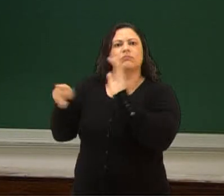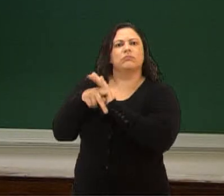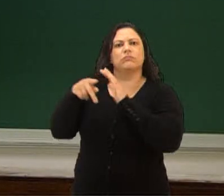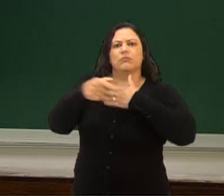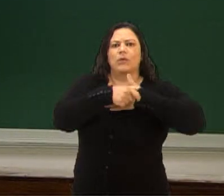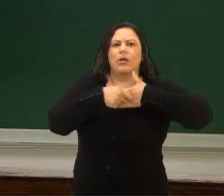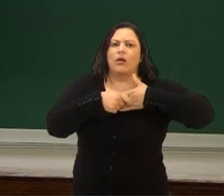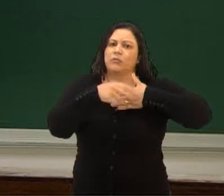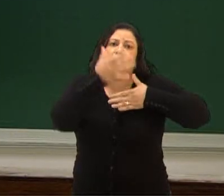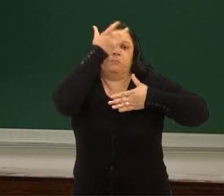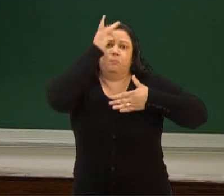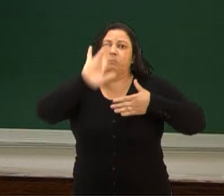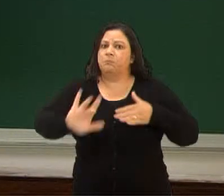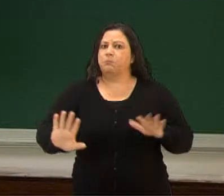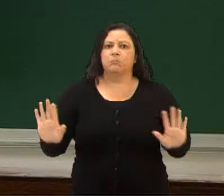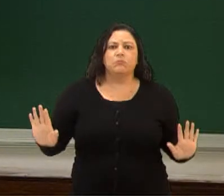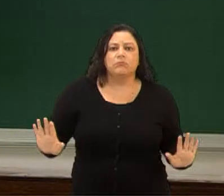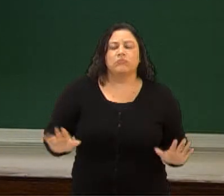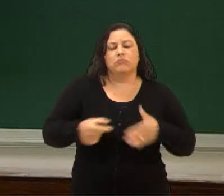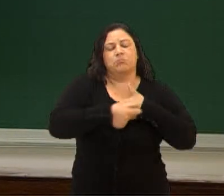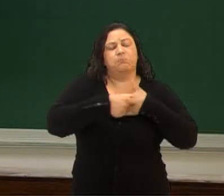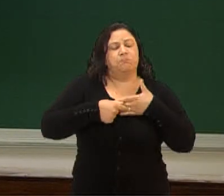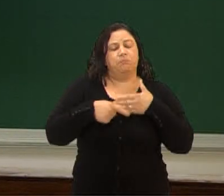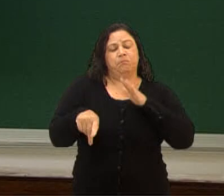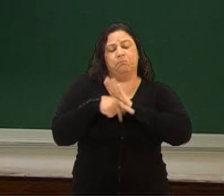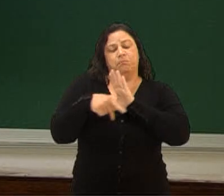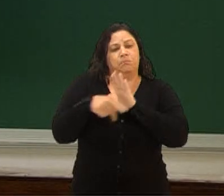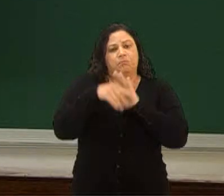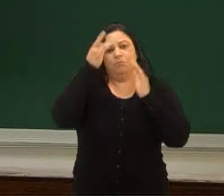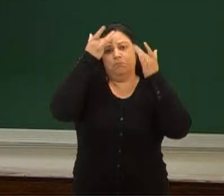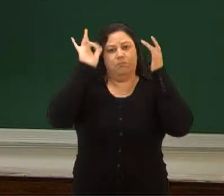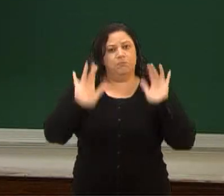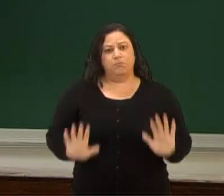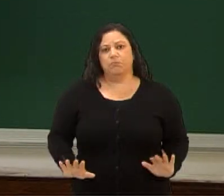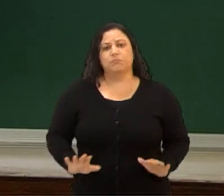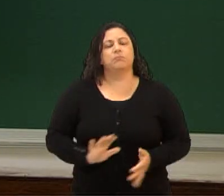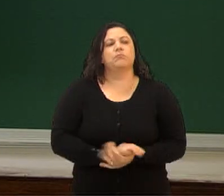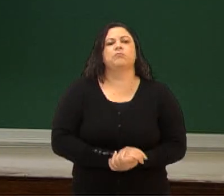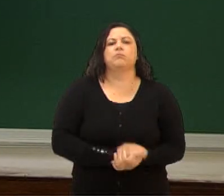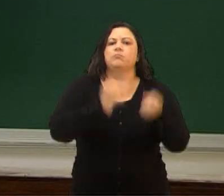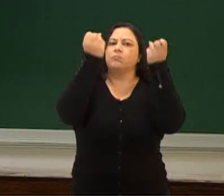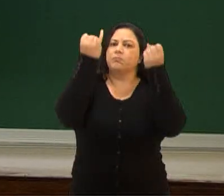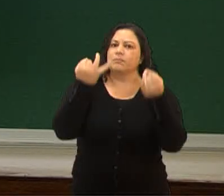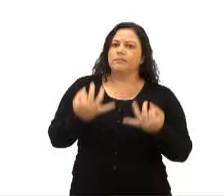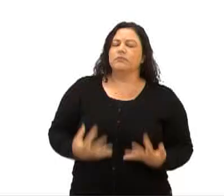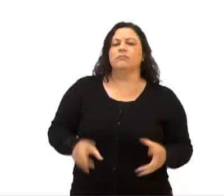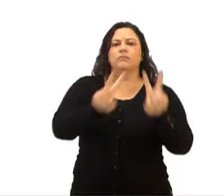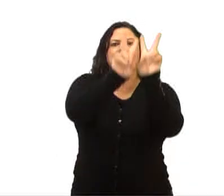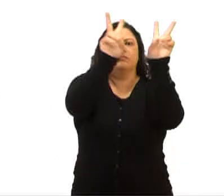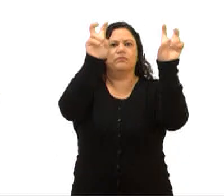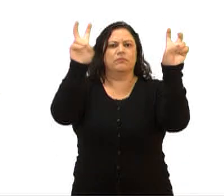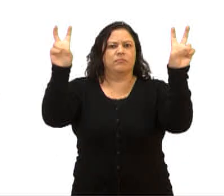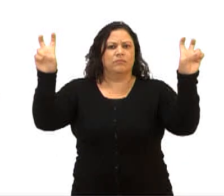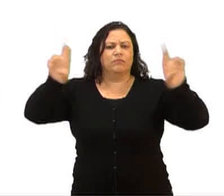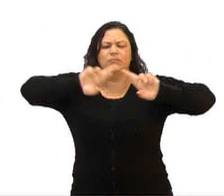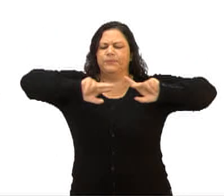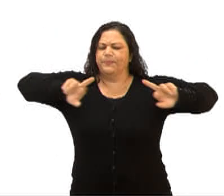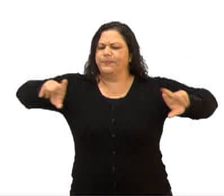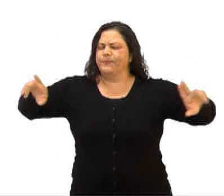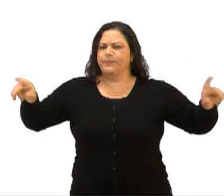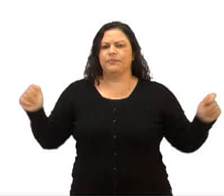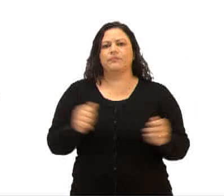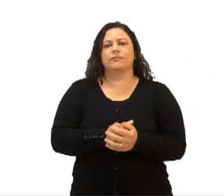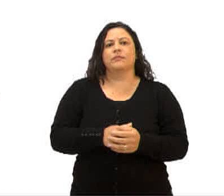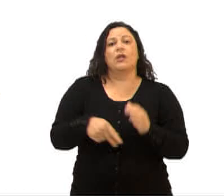foi que criou, tá? A maioria deles. Eles falam sobre diversos assuntos e fazem parte da cultura popular